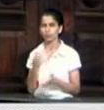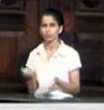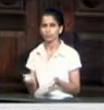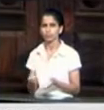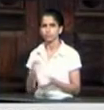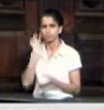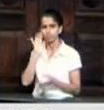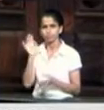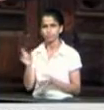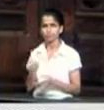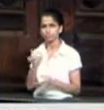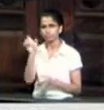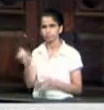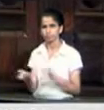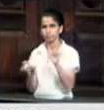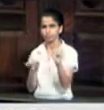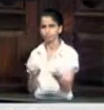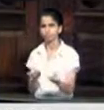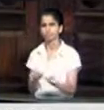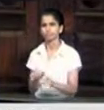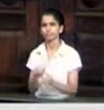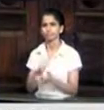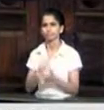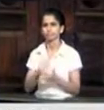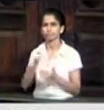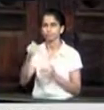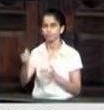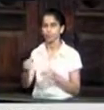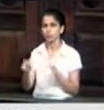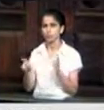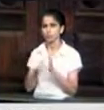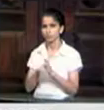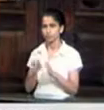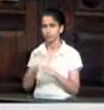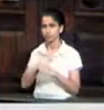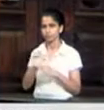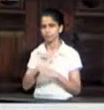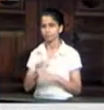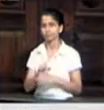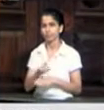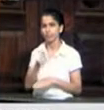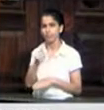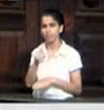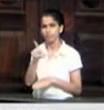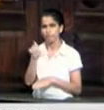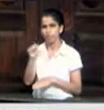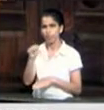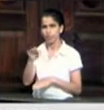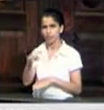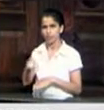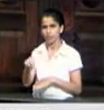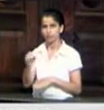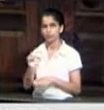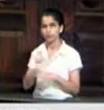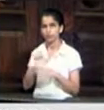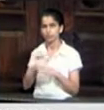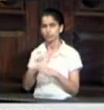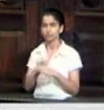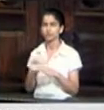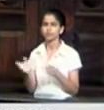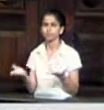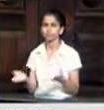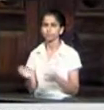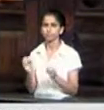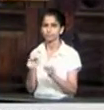a ideologia de gênero alcance o plano estadual de educação nessa casa. Começaremos aqui um trabalho árduo